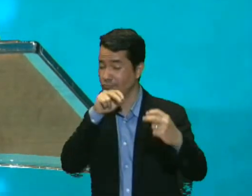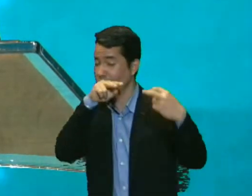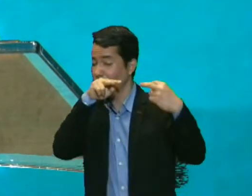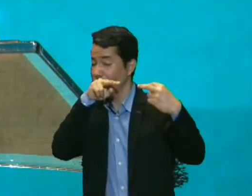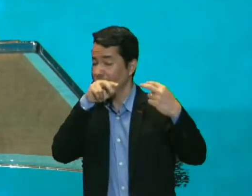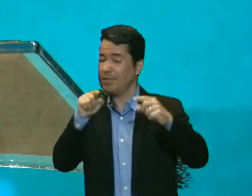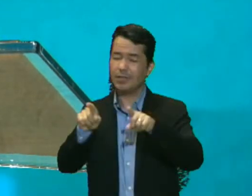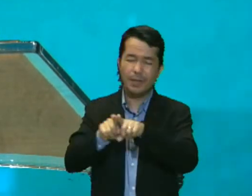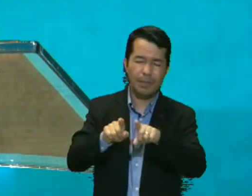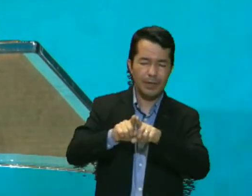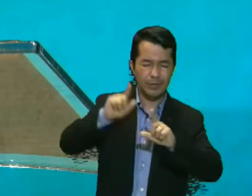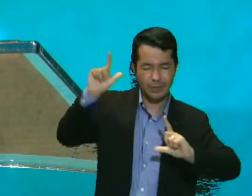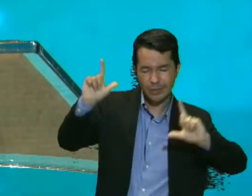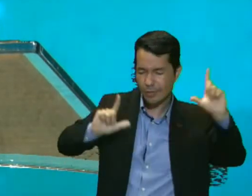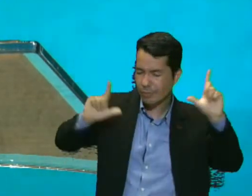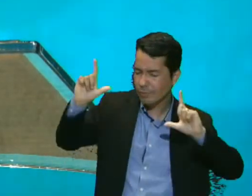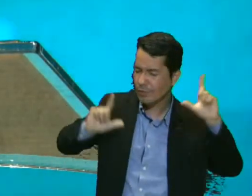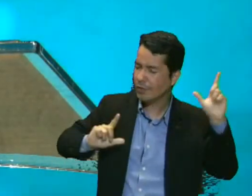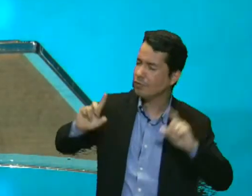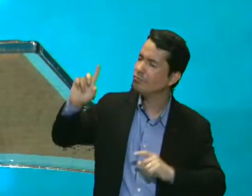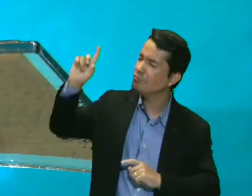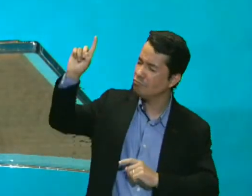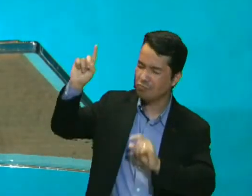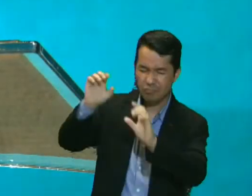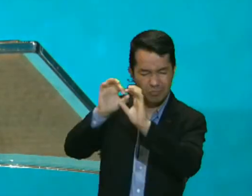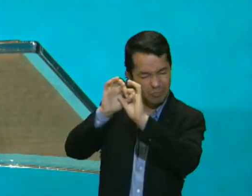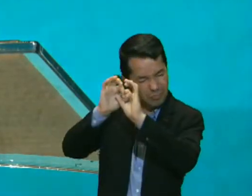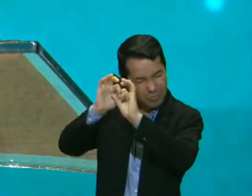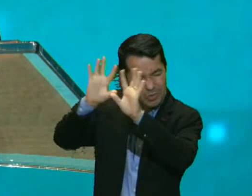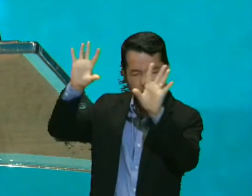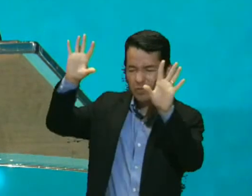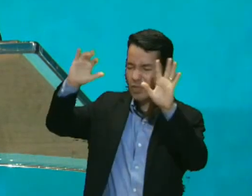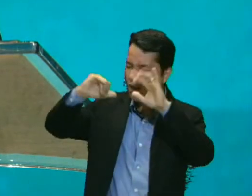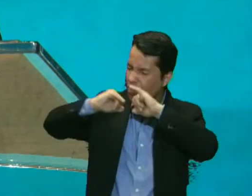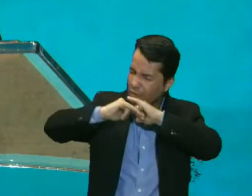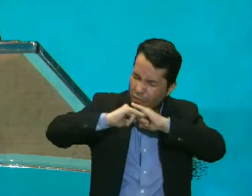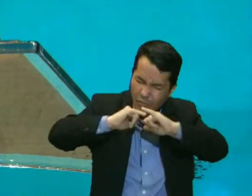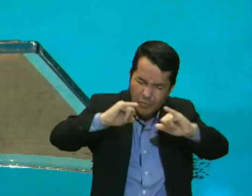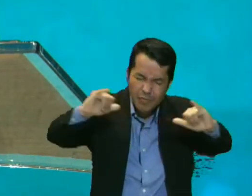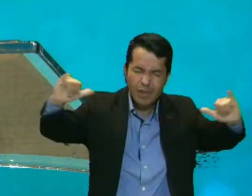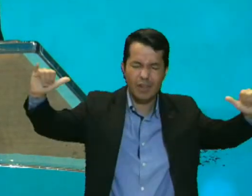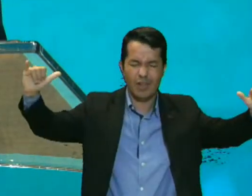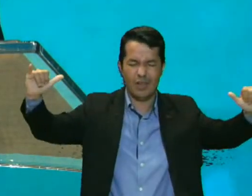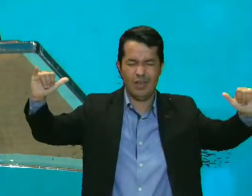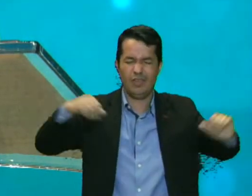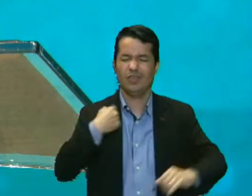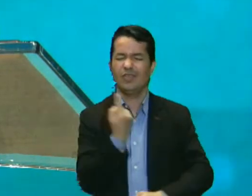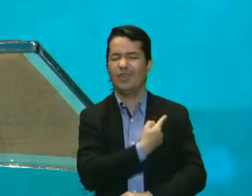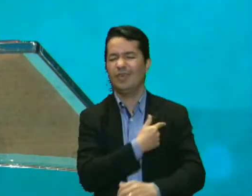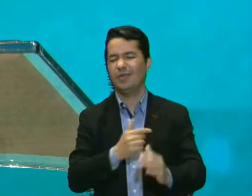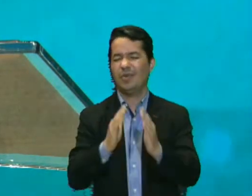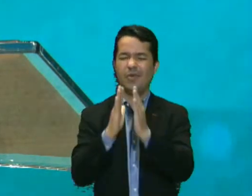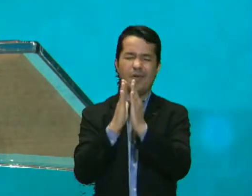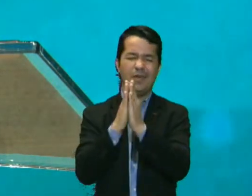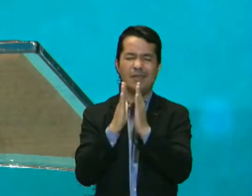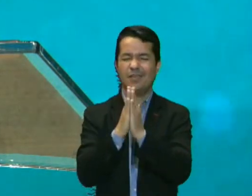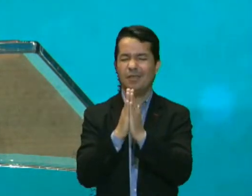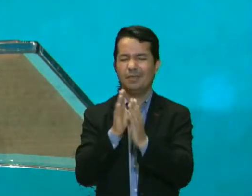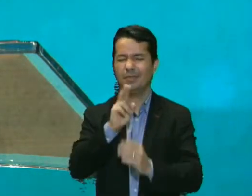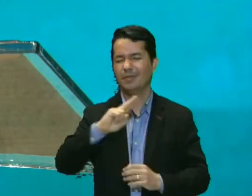Super, que a Tua voz e a Tua palavra chegue até eles. É aquilo que oramos juntos, em nome de